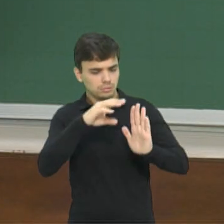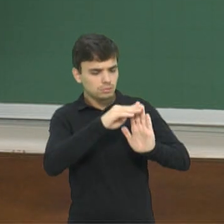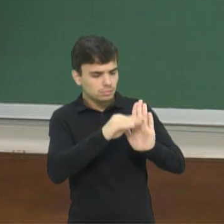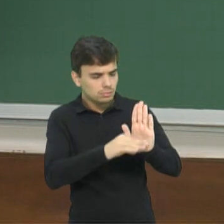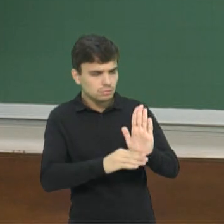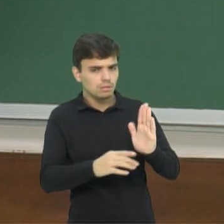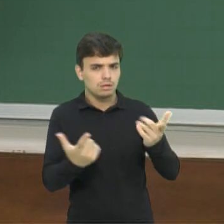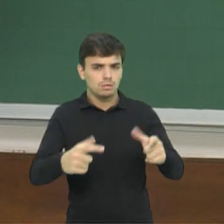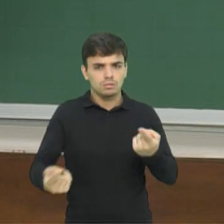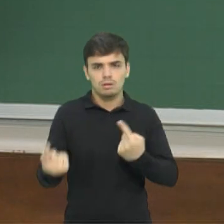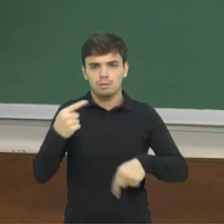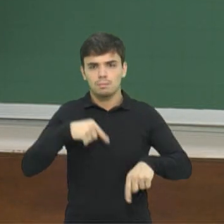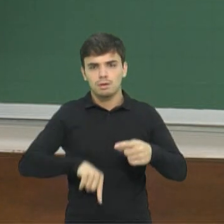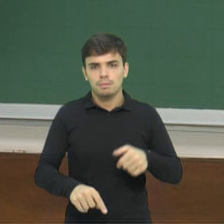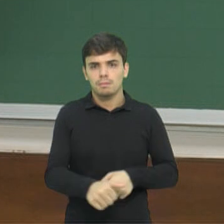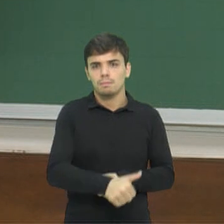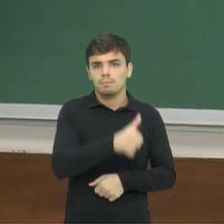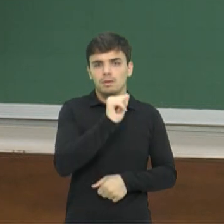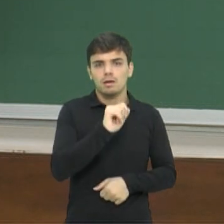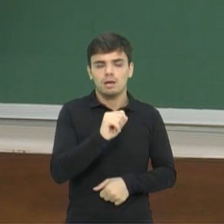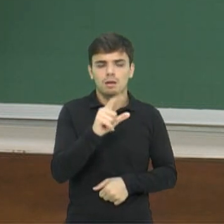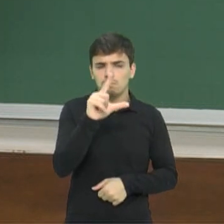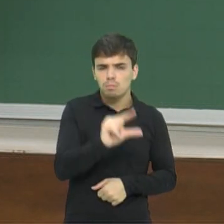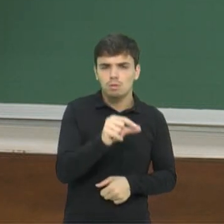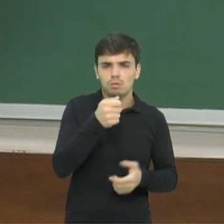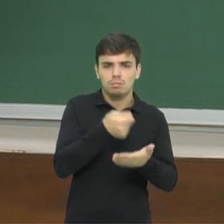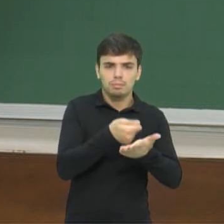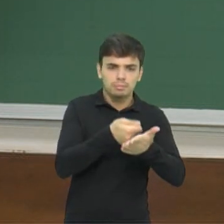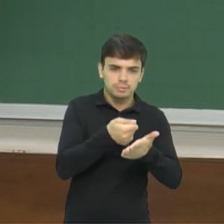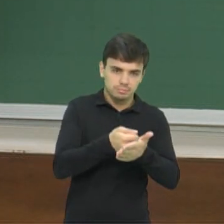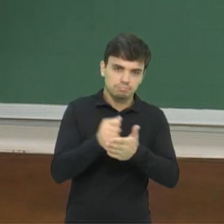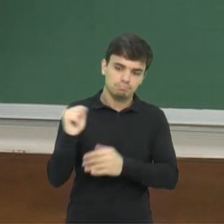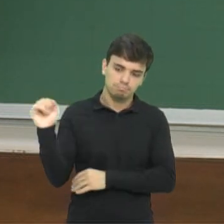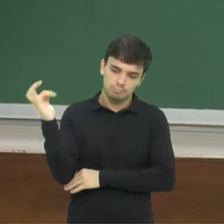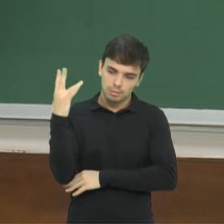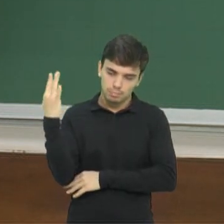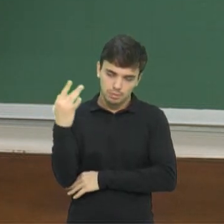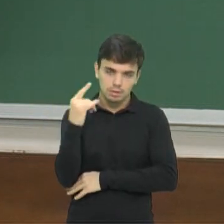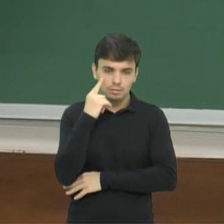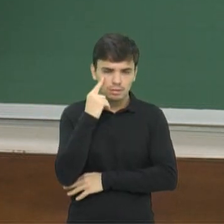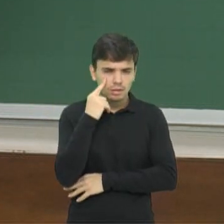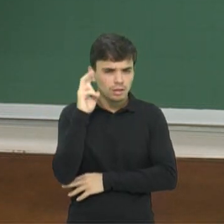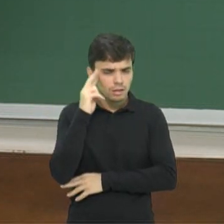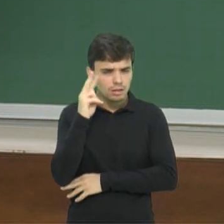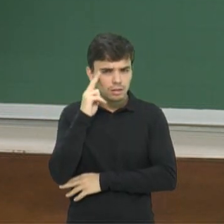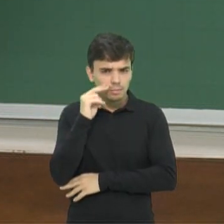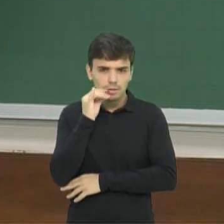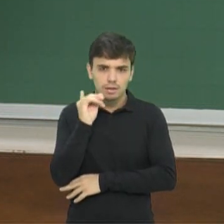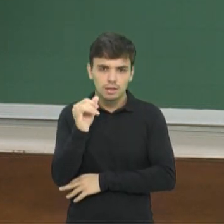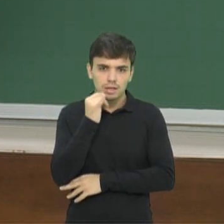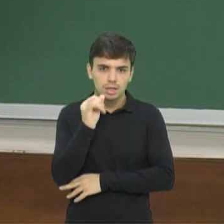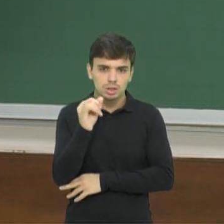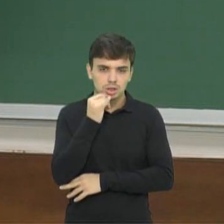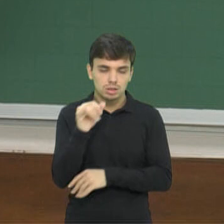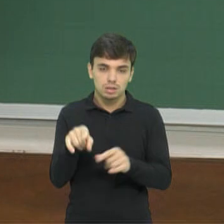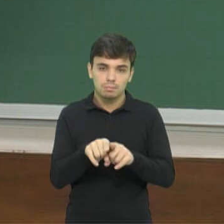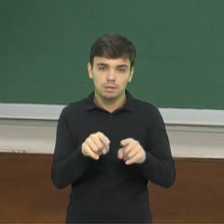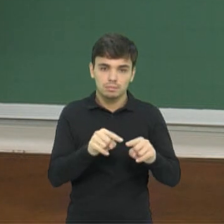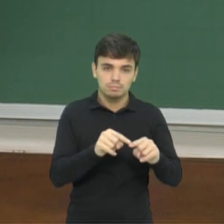organismos pioneiros, que são os menos exigentes ambientalmente. Lembra que nessa fase a produção de energia é muito